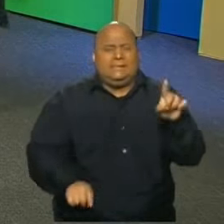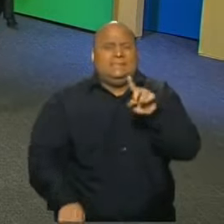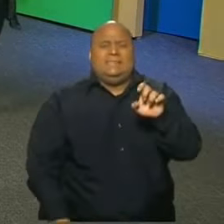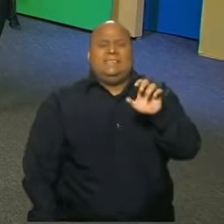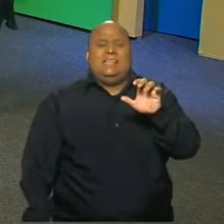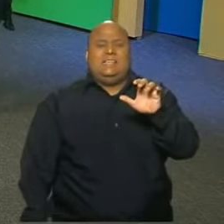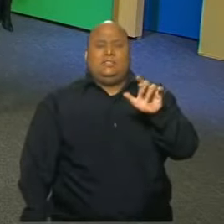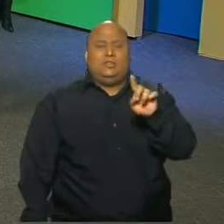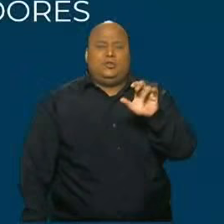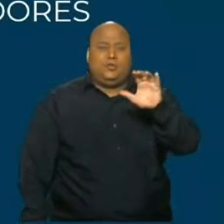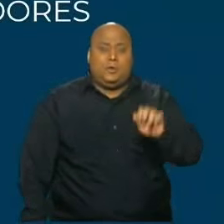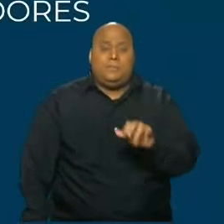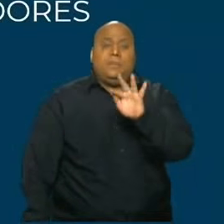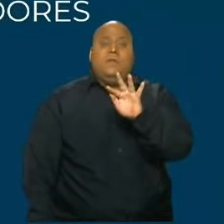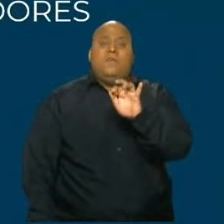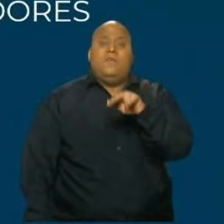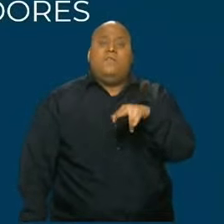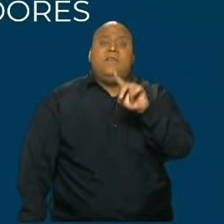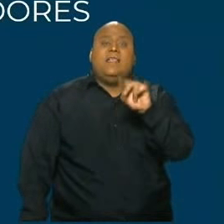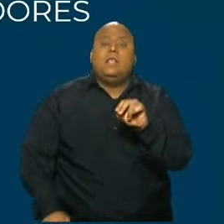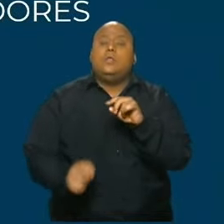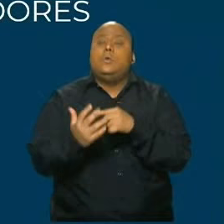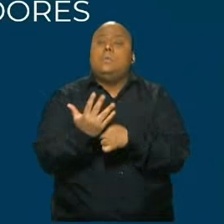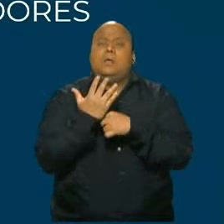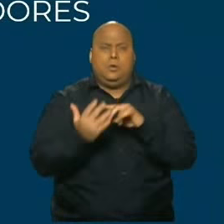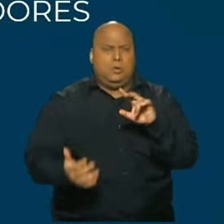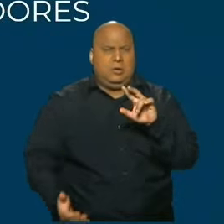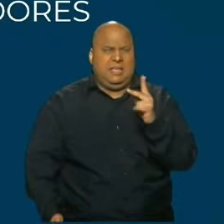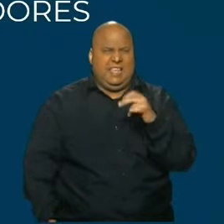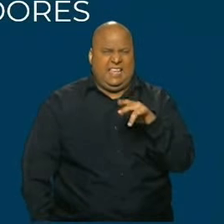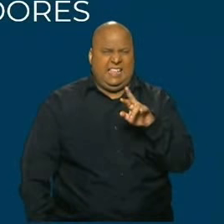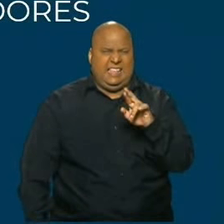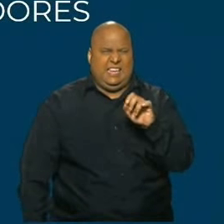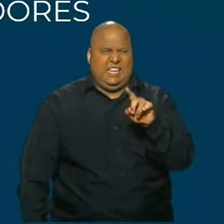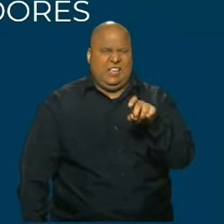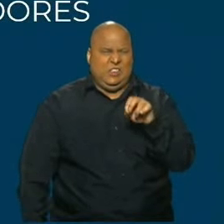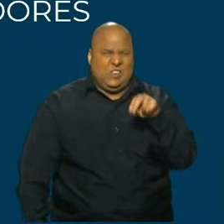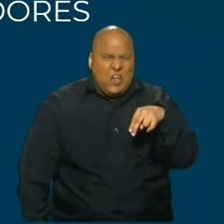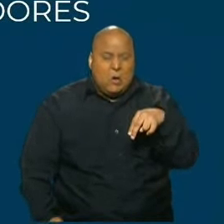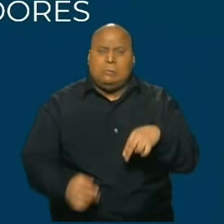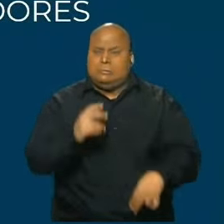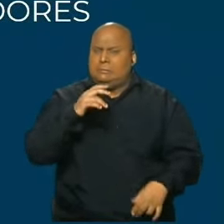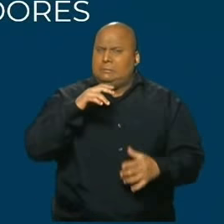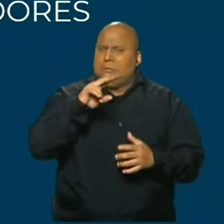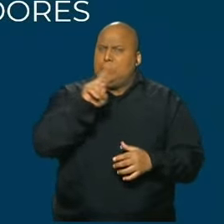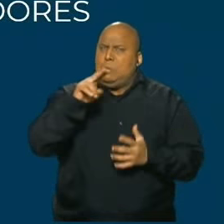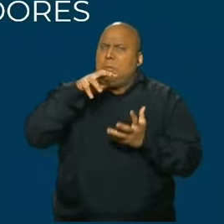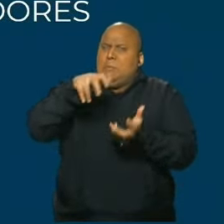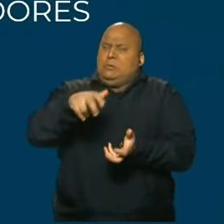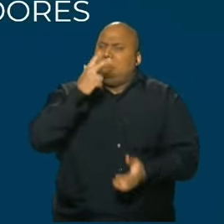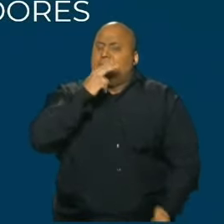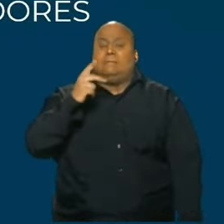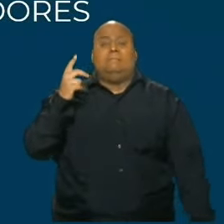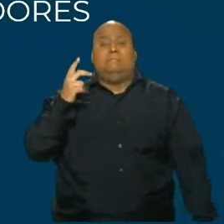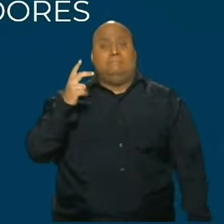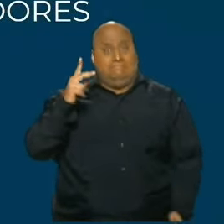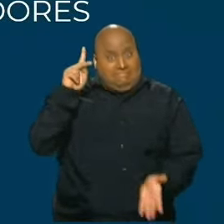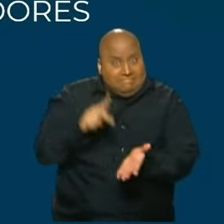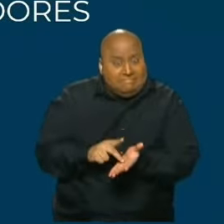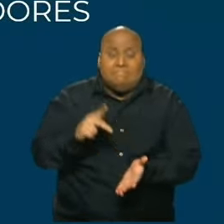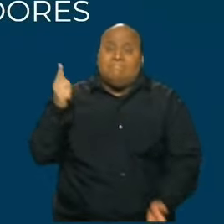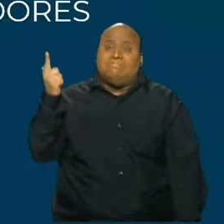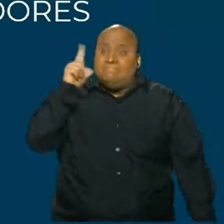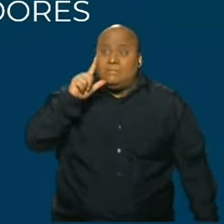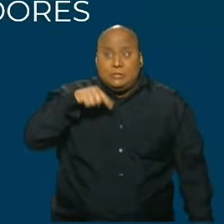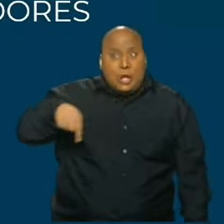Zé Zuca. Fernando, me ajuda aí. Hendrickson, é isso? Hendrickson. Internacional, os verdadeiros ganhadores desse